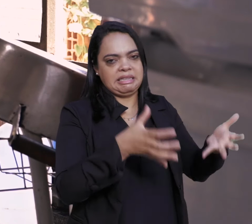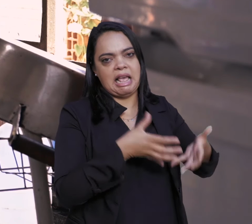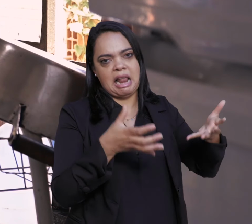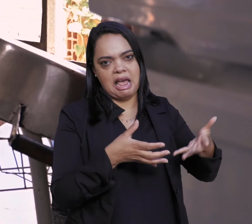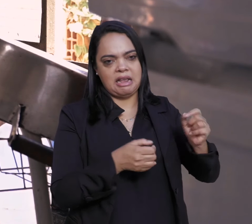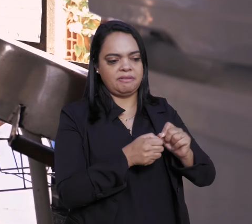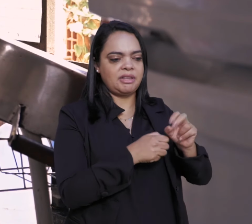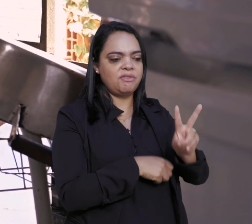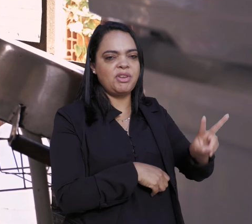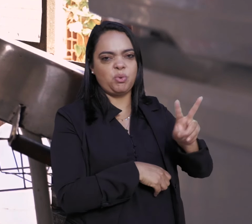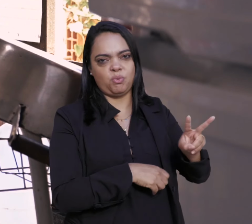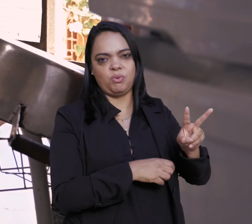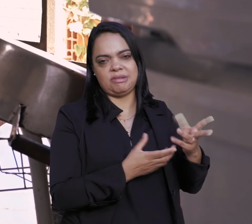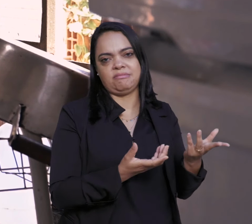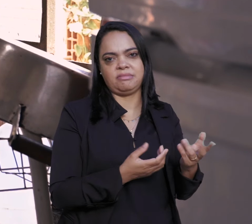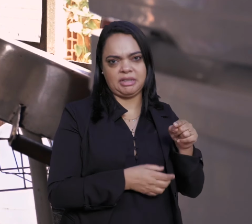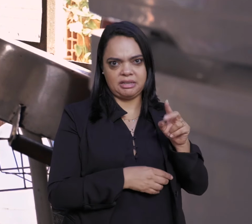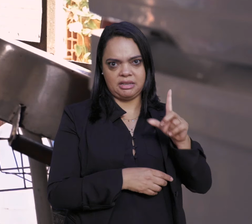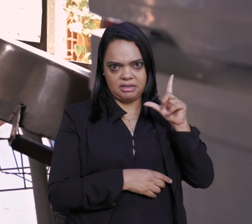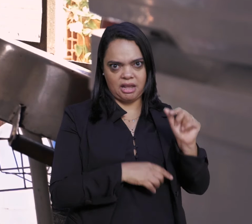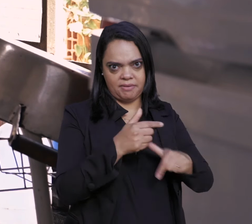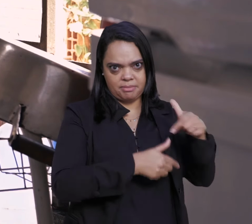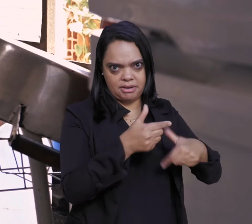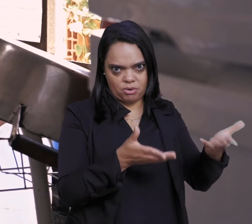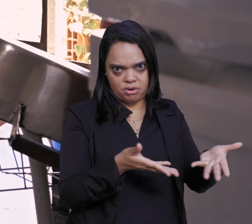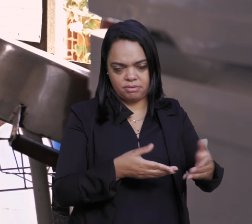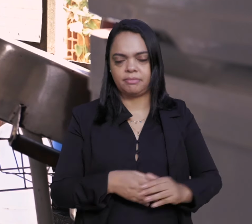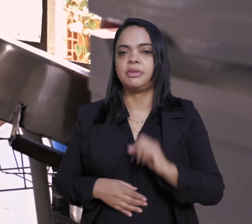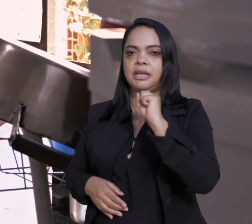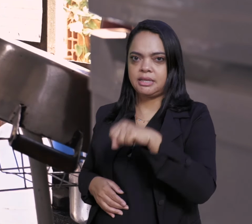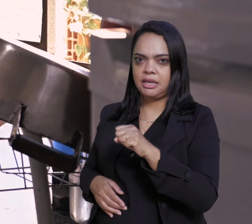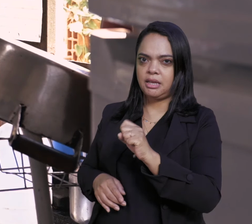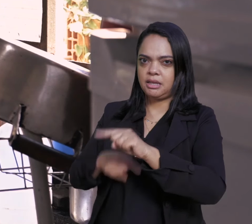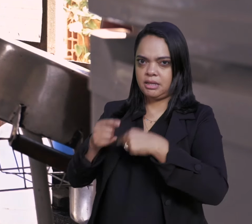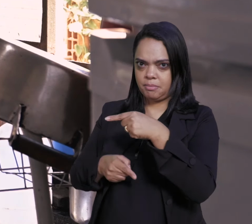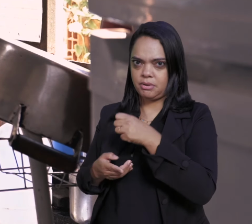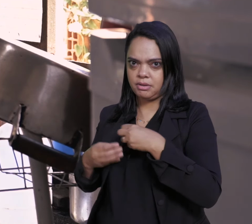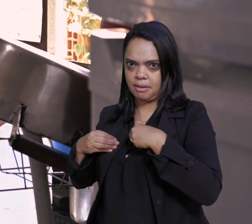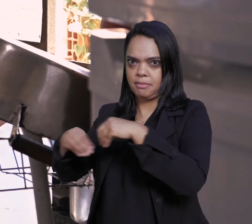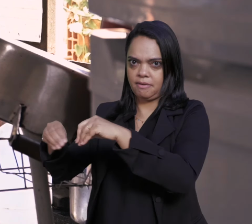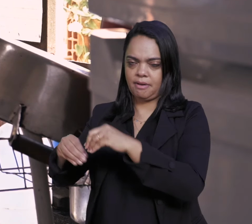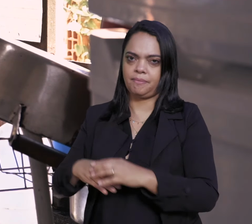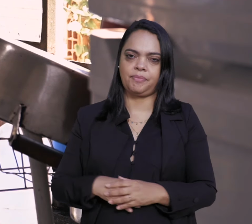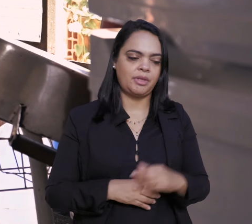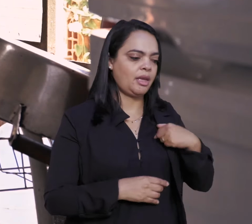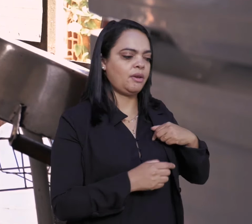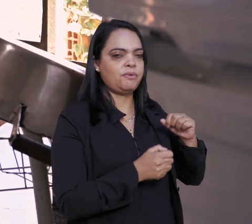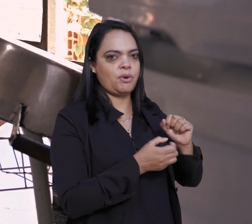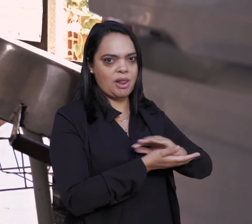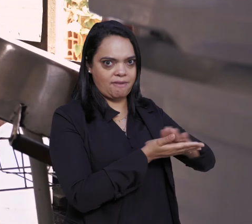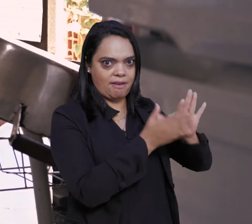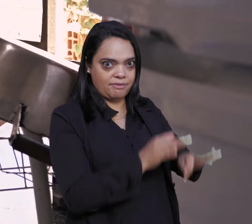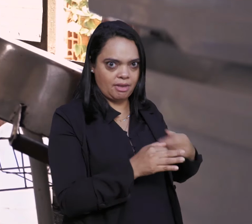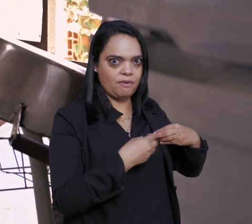salada e fazer uma verdura cozida. Você vai trabalhar agora? Boa, aí depois você vai me levar? Vou terminar de lavar a